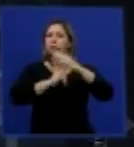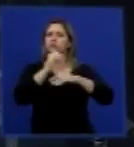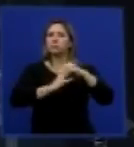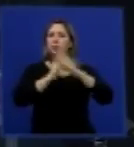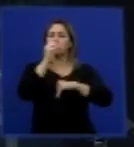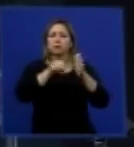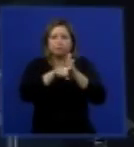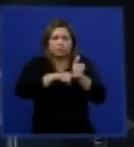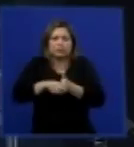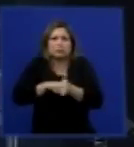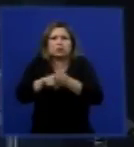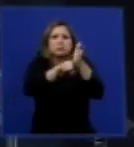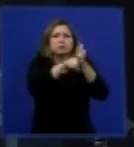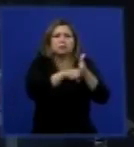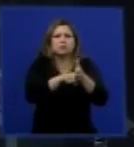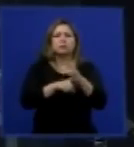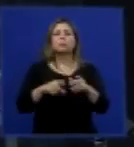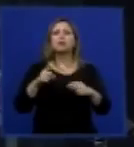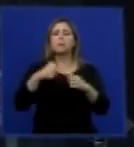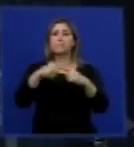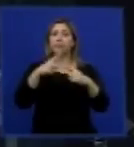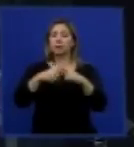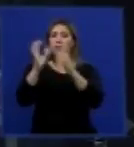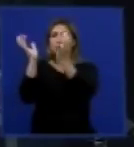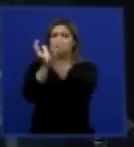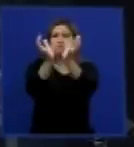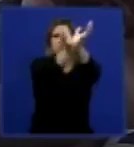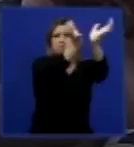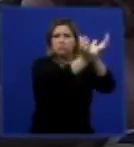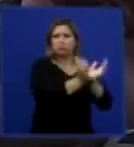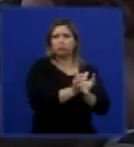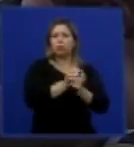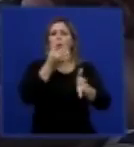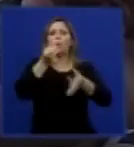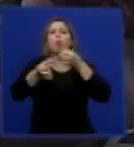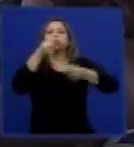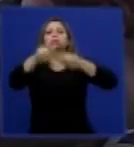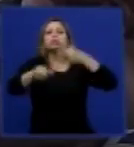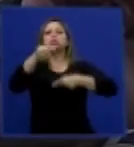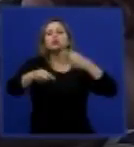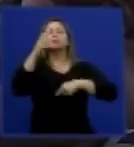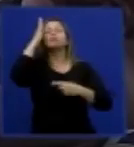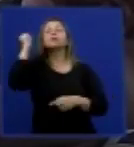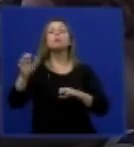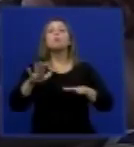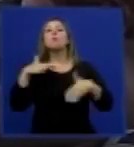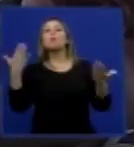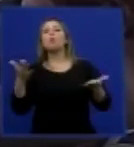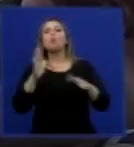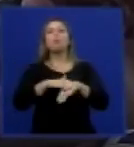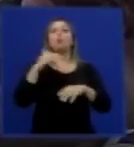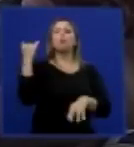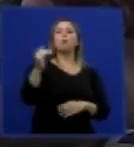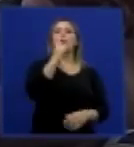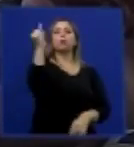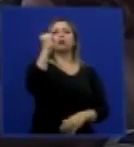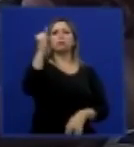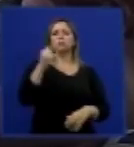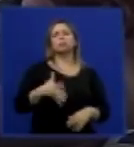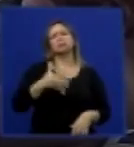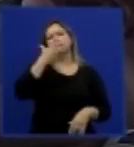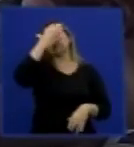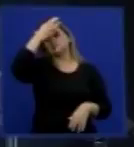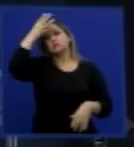iríamos formar grupos internos para discutir questões de importância Dear de lado um pouco as